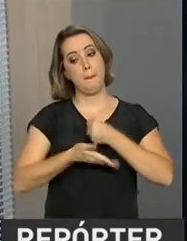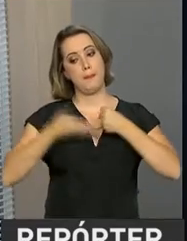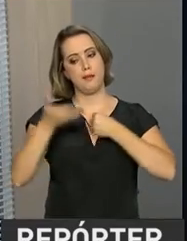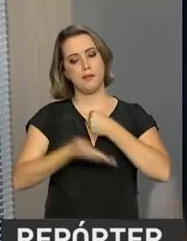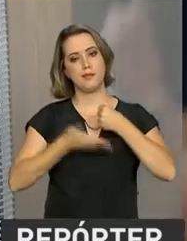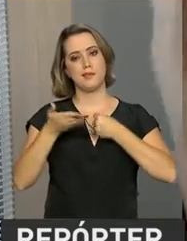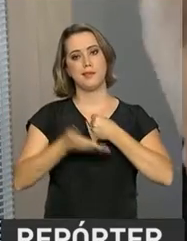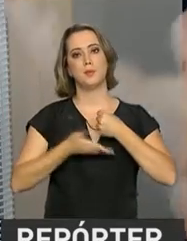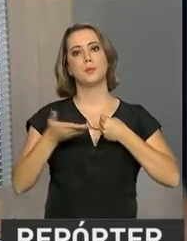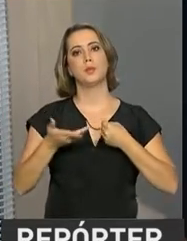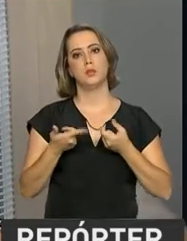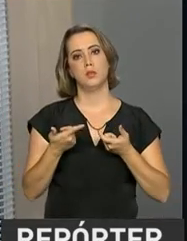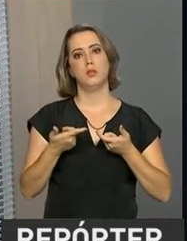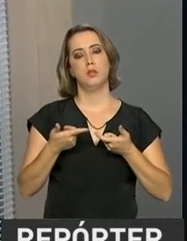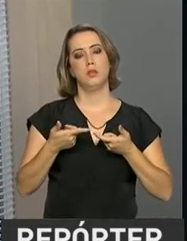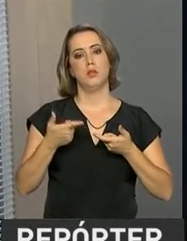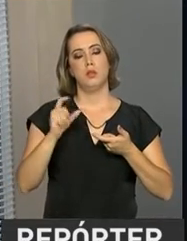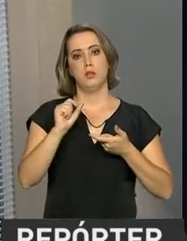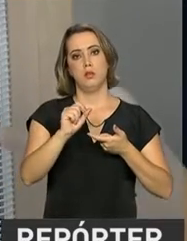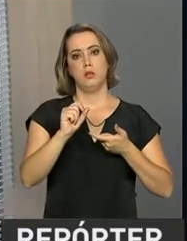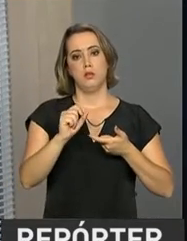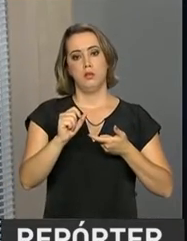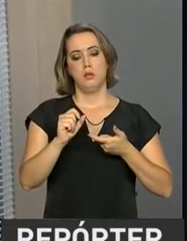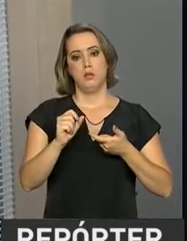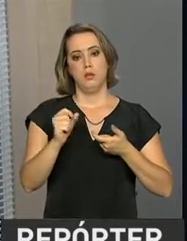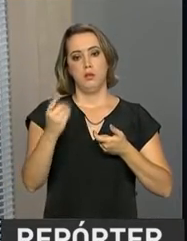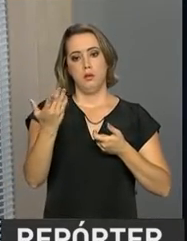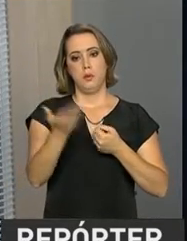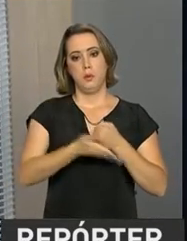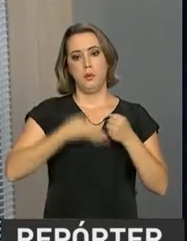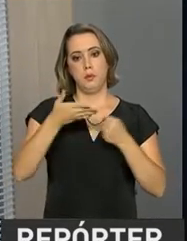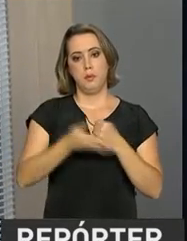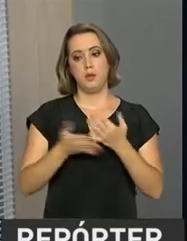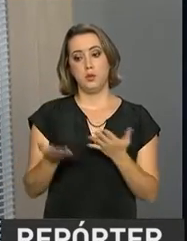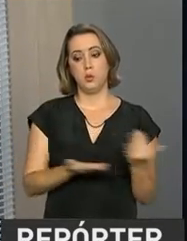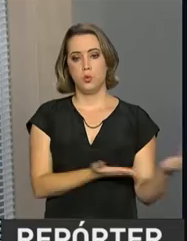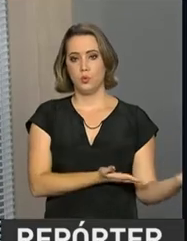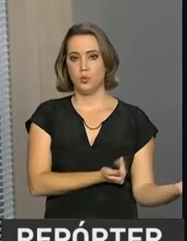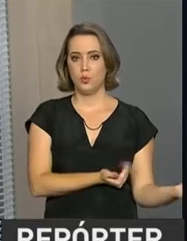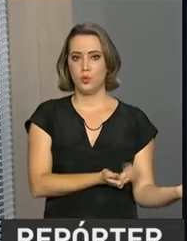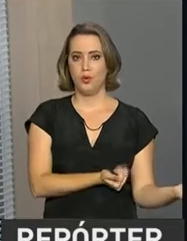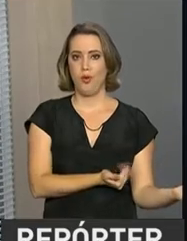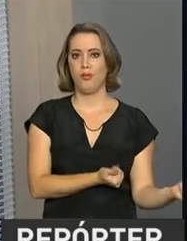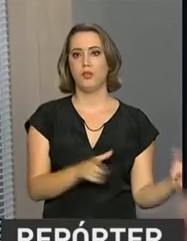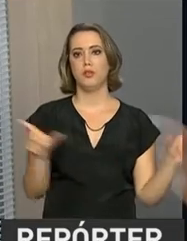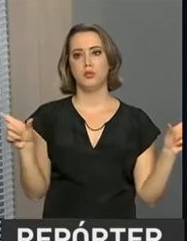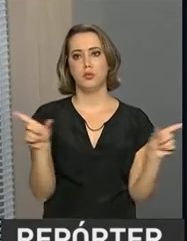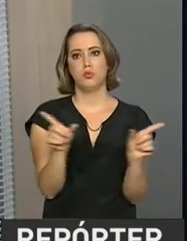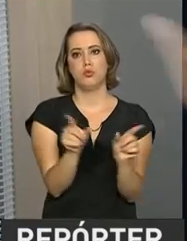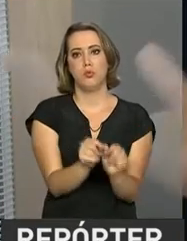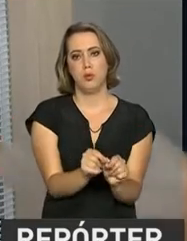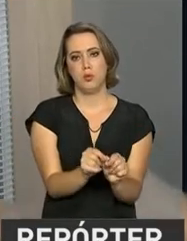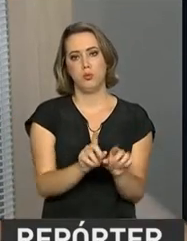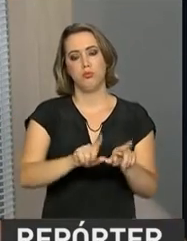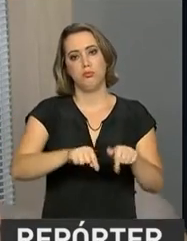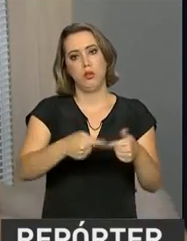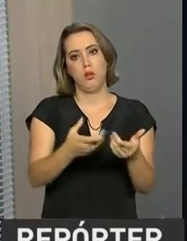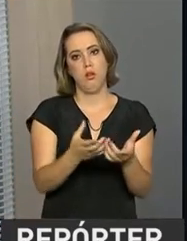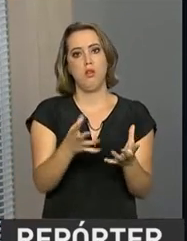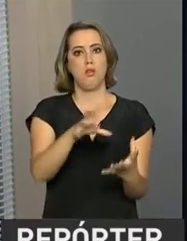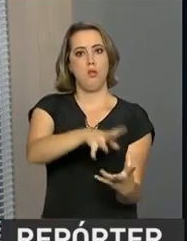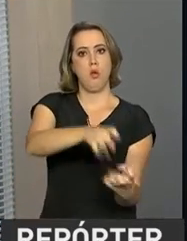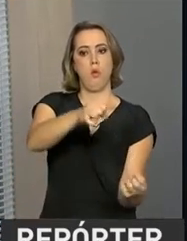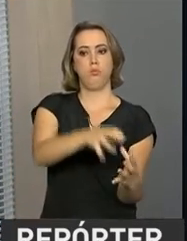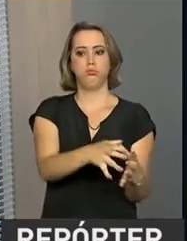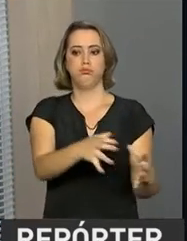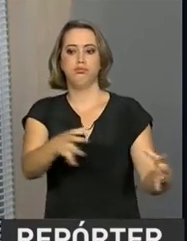o topo na população mais envelhecida base encolhe o topo a larga